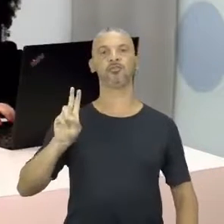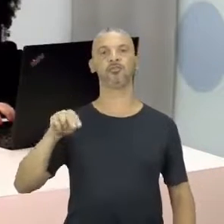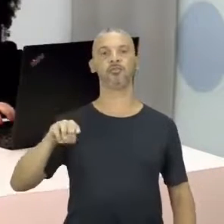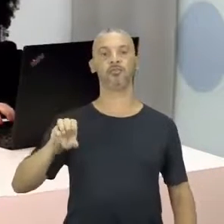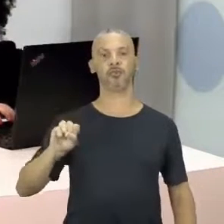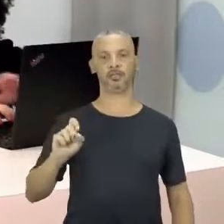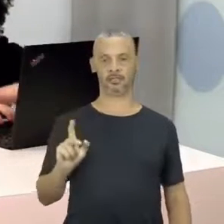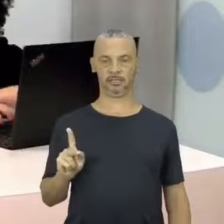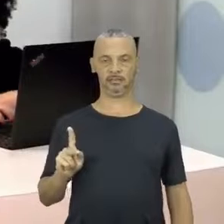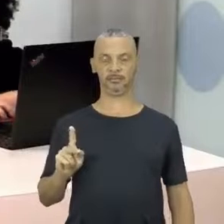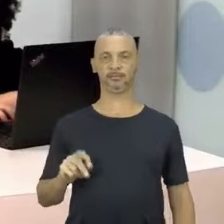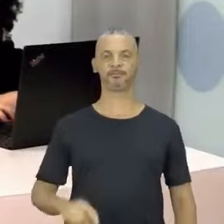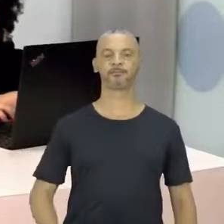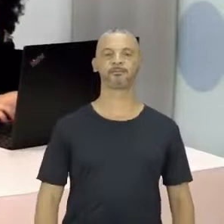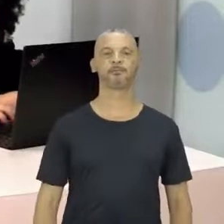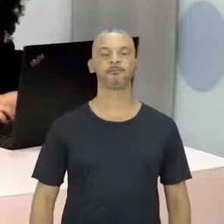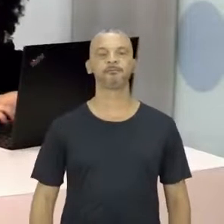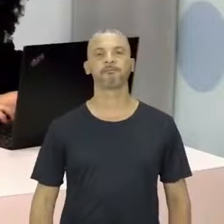participou da VUNESP, pode sim.